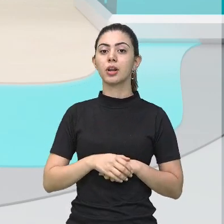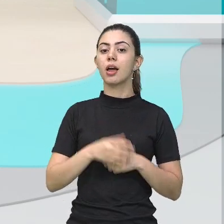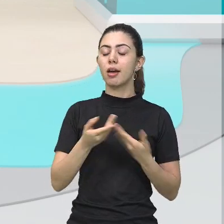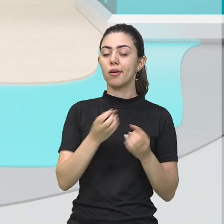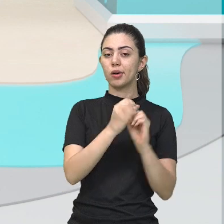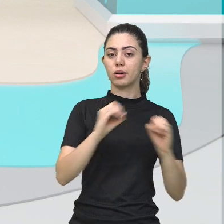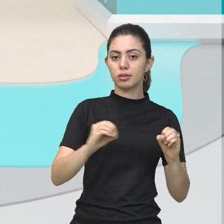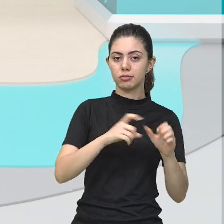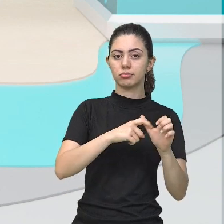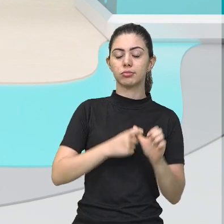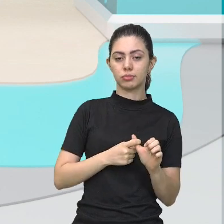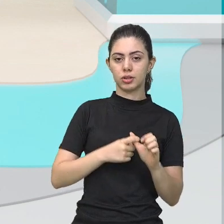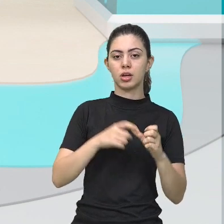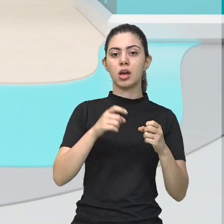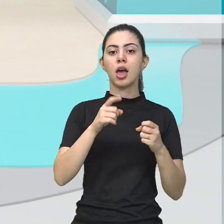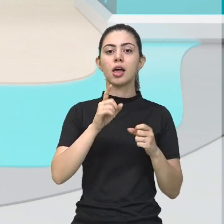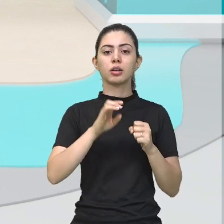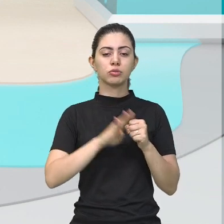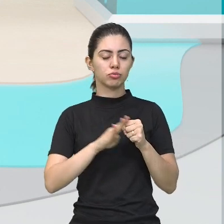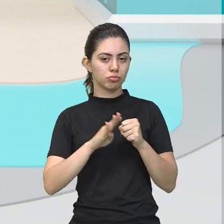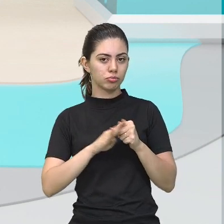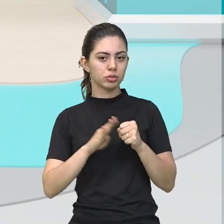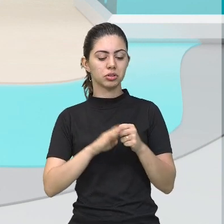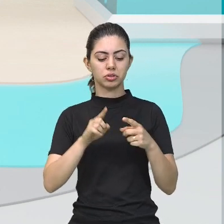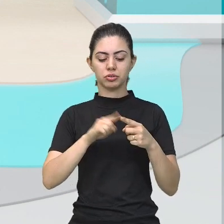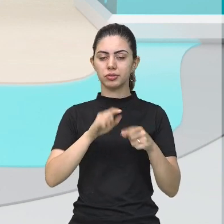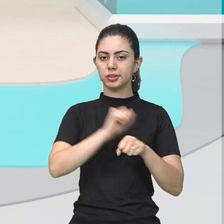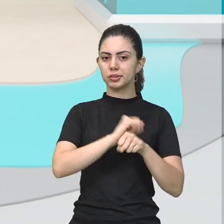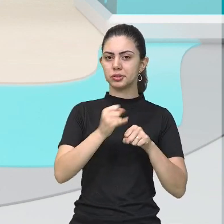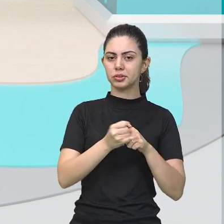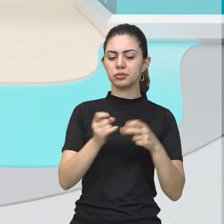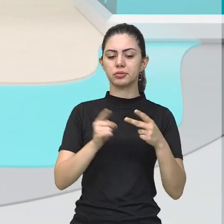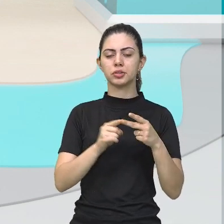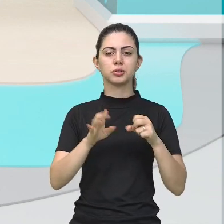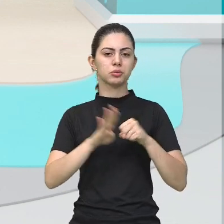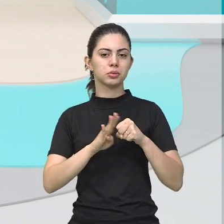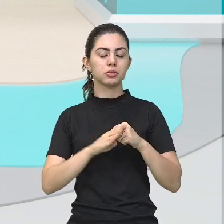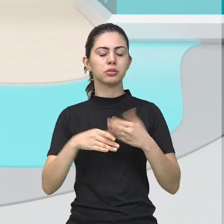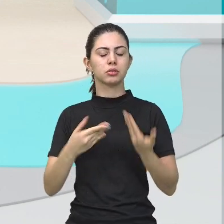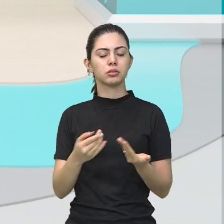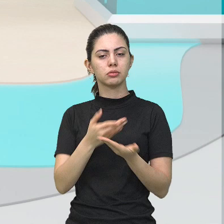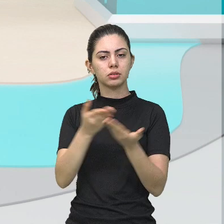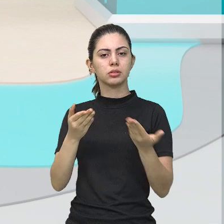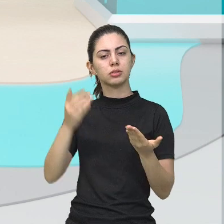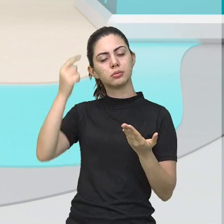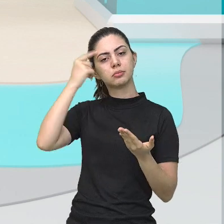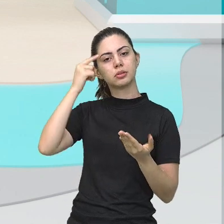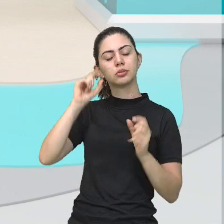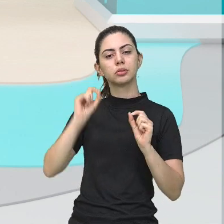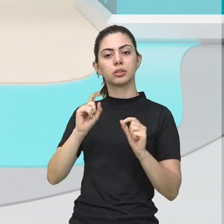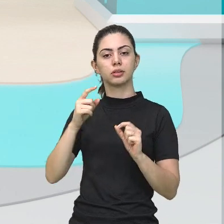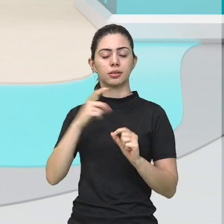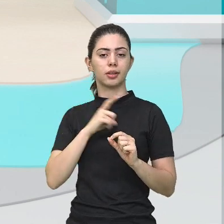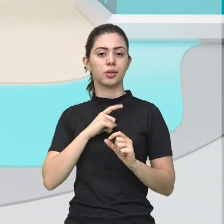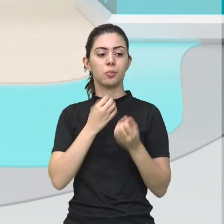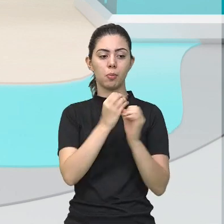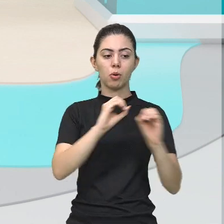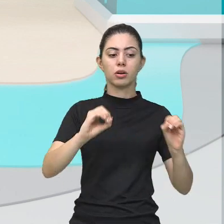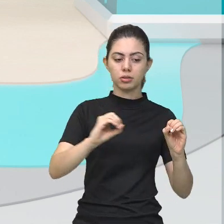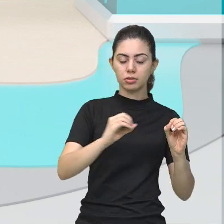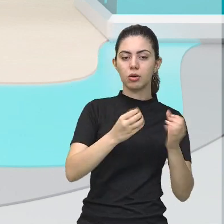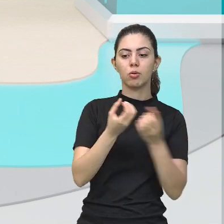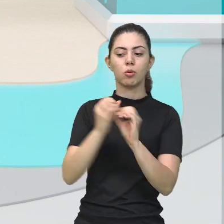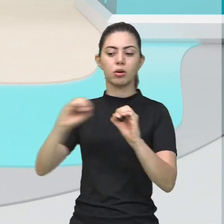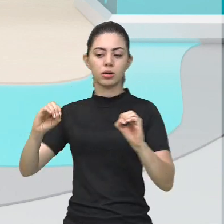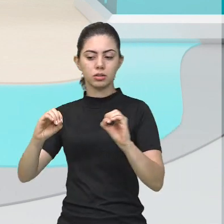adjetivas e orações subordinadas substantivas. Sempre pensem nessa ideia de que nós temos uma oração que está subordinada à